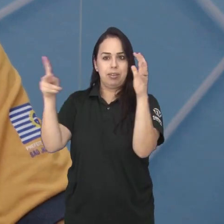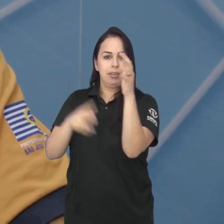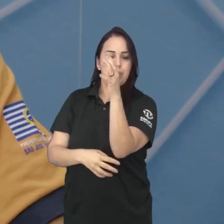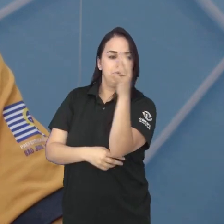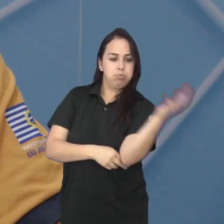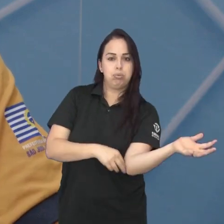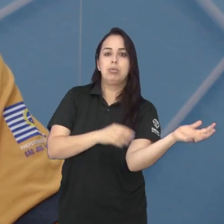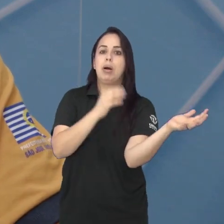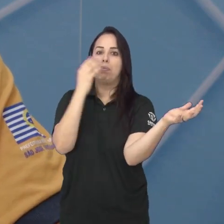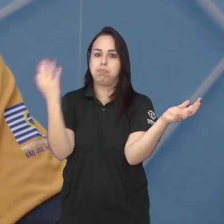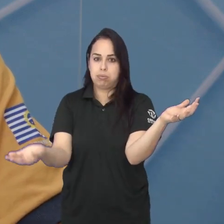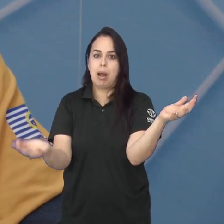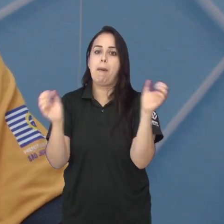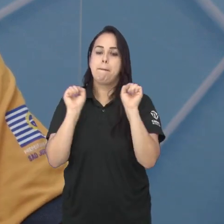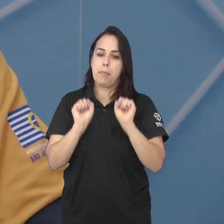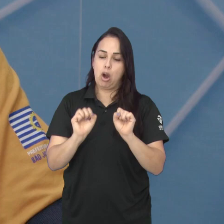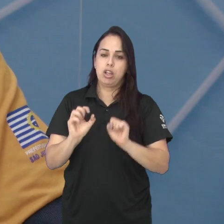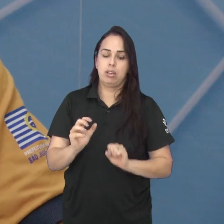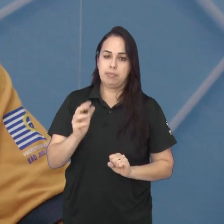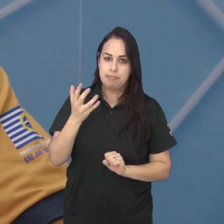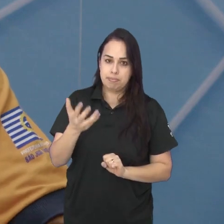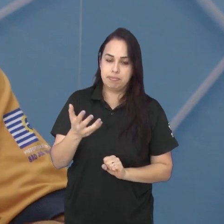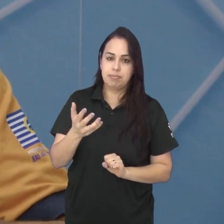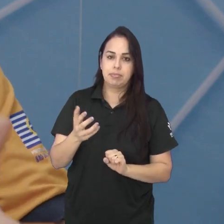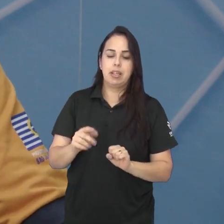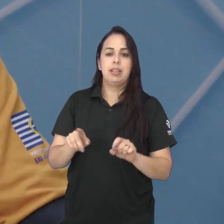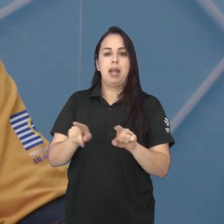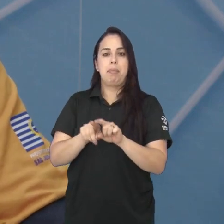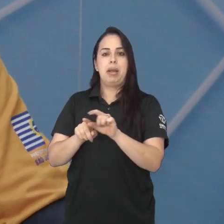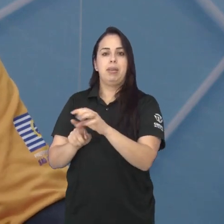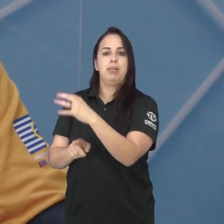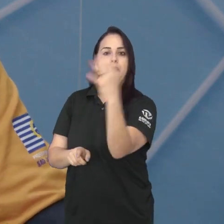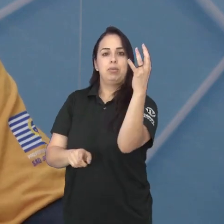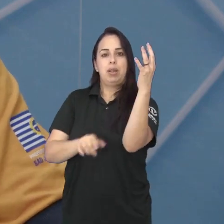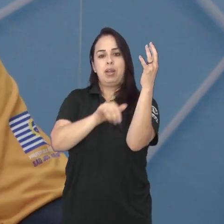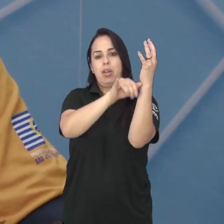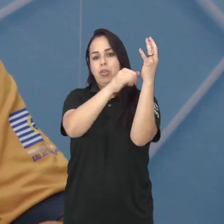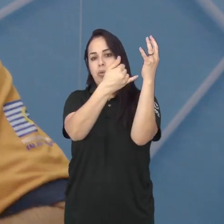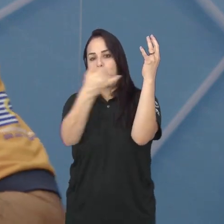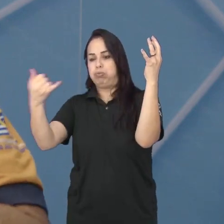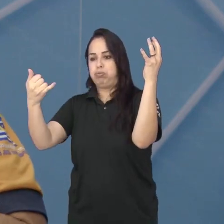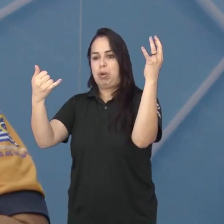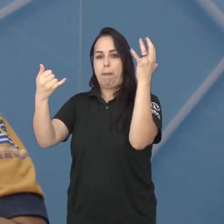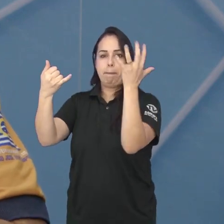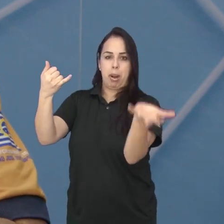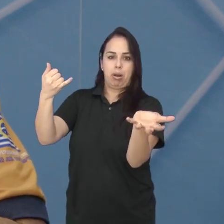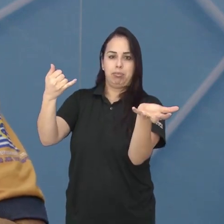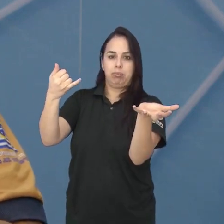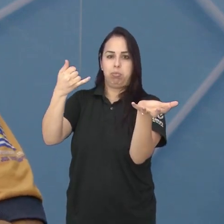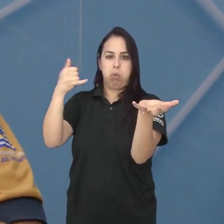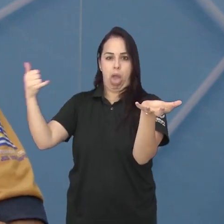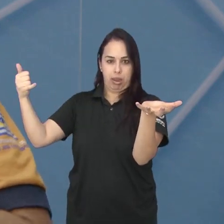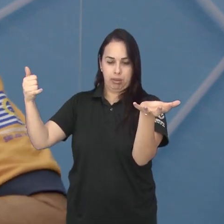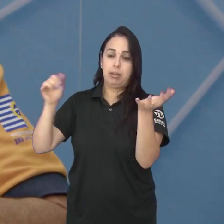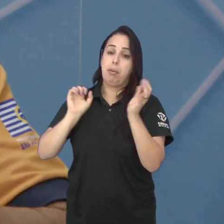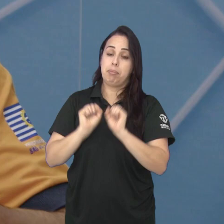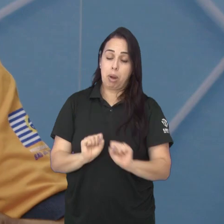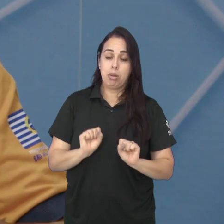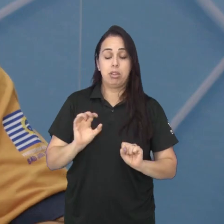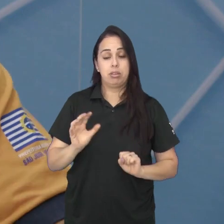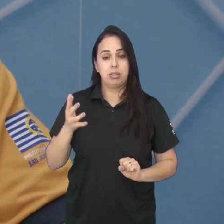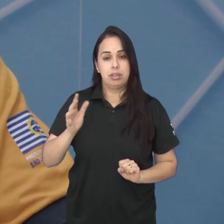também tem as consequências de, às vezes, queda de galho, rompimento de rede de energia. Então, é uma ação, né, que